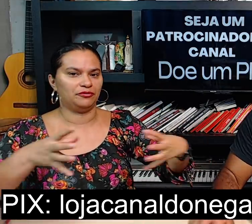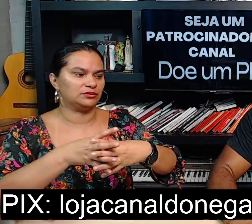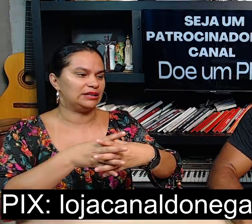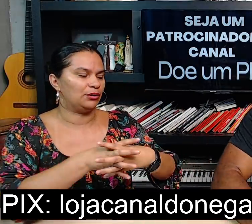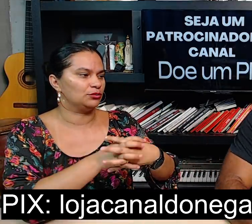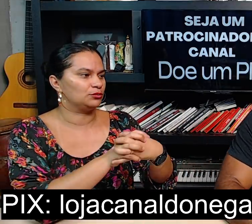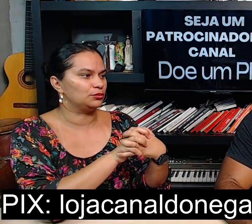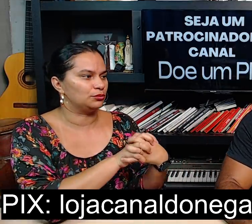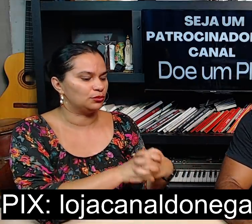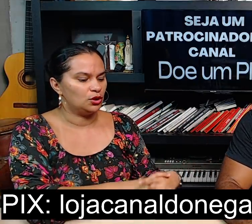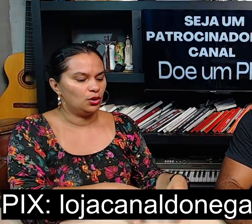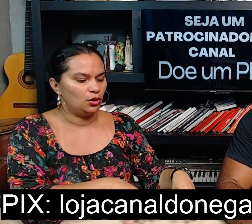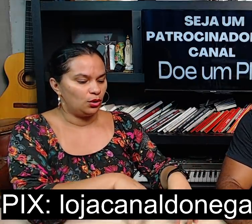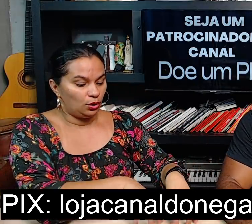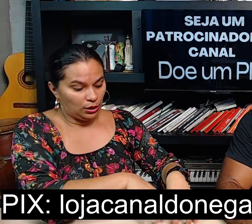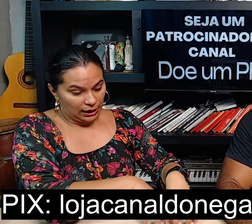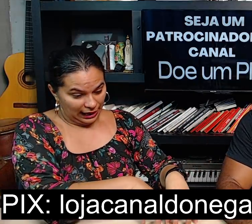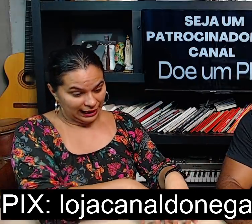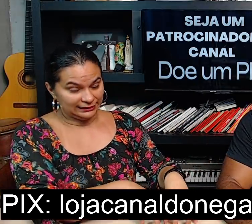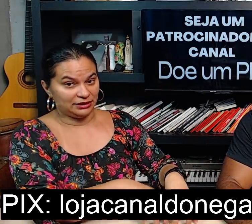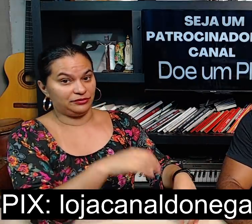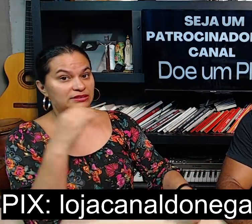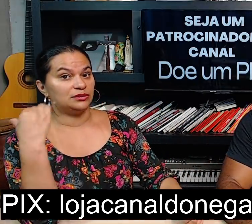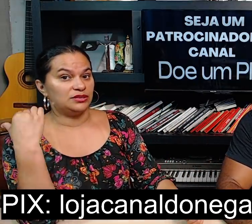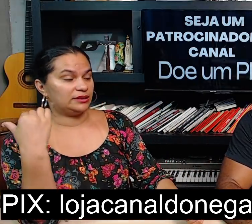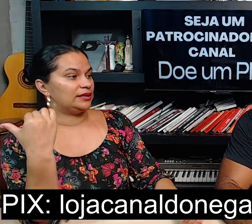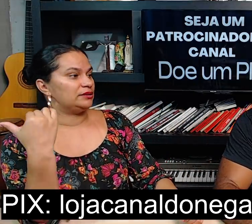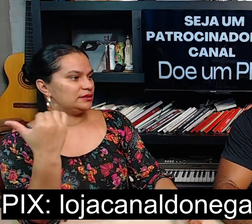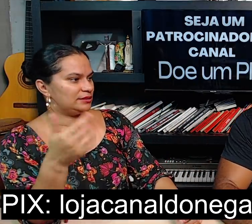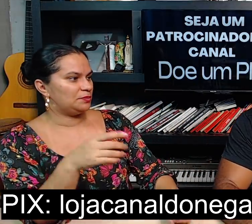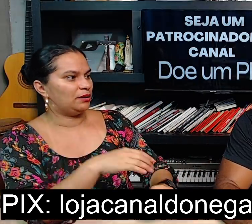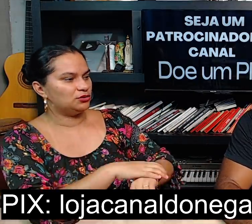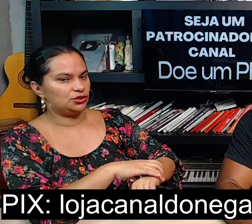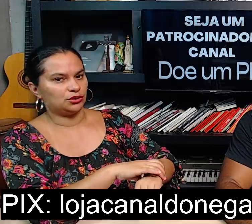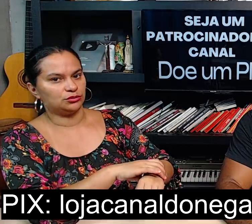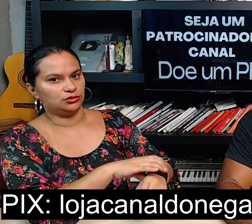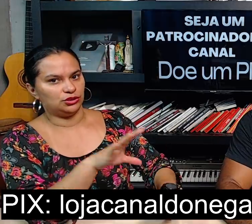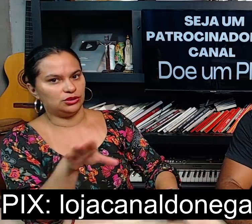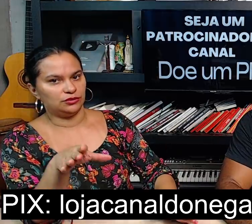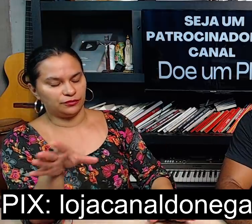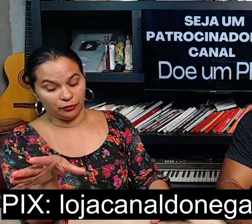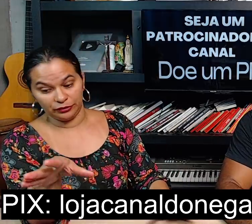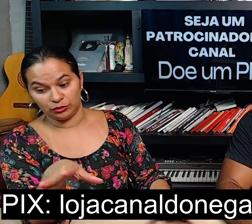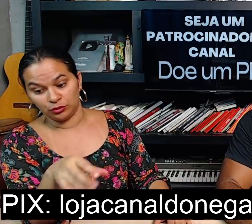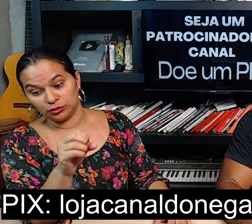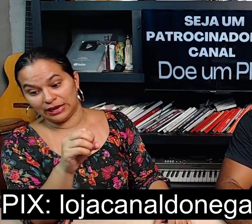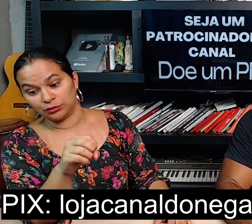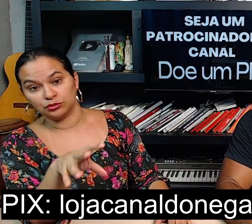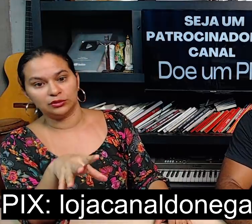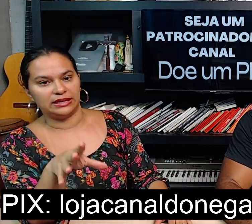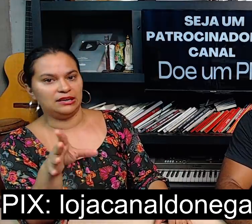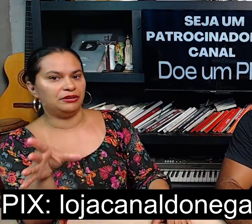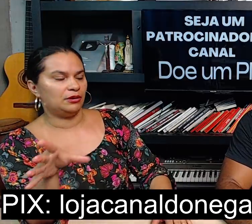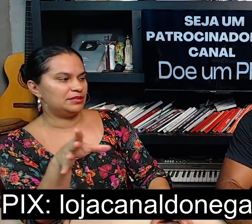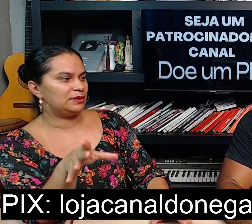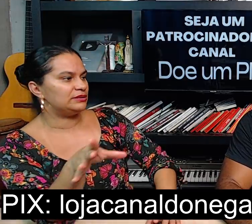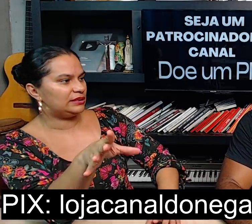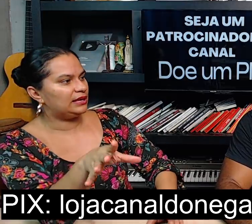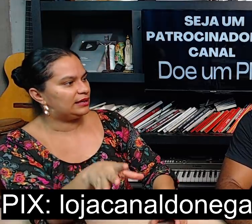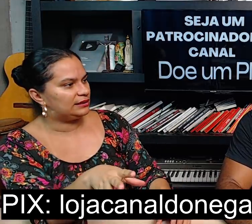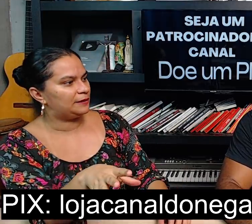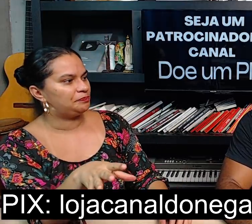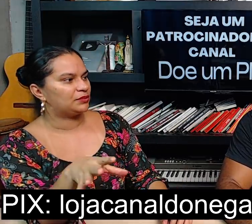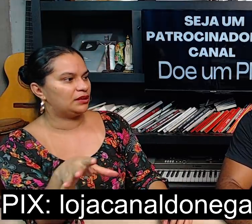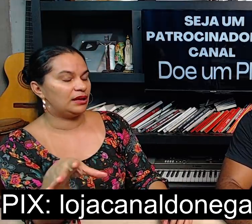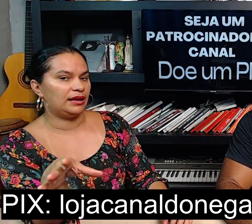pra confrontar a entrevista do secretário aqui de São Paulo de envolvido no, na cultura. E ele falou a mesma coisa